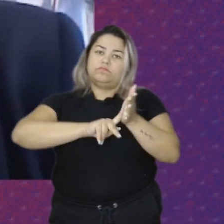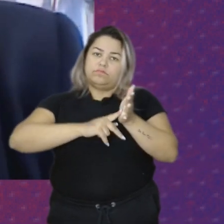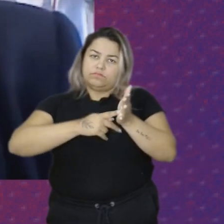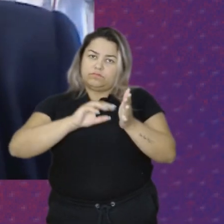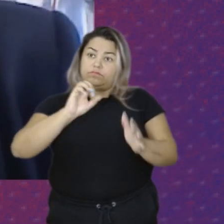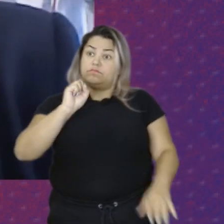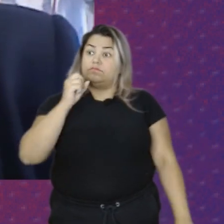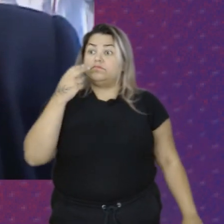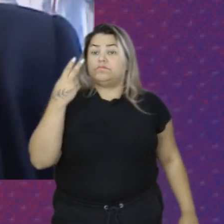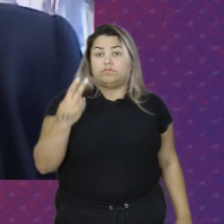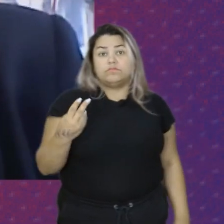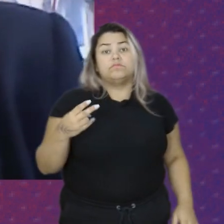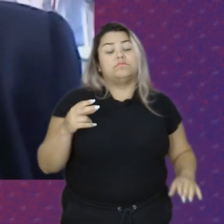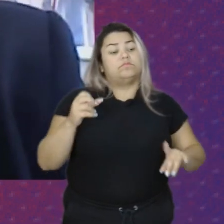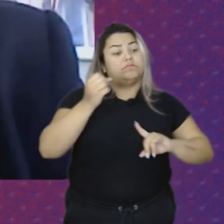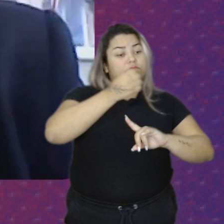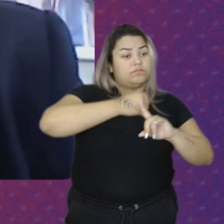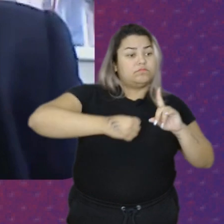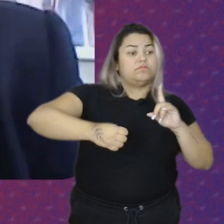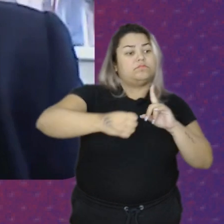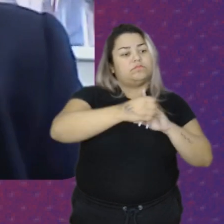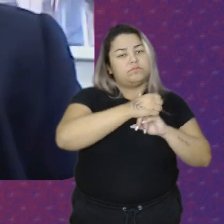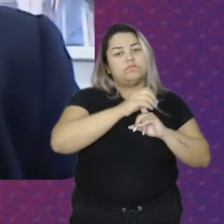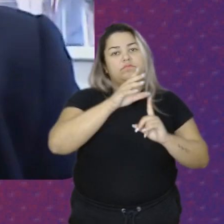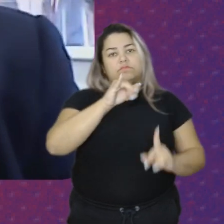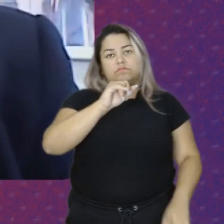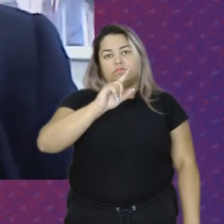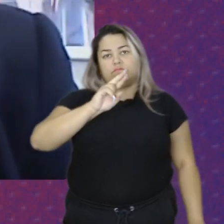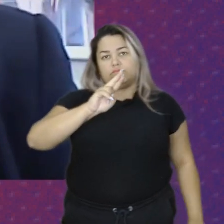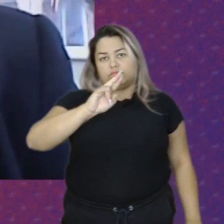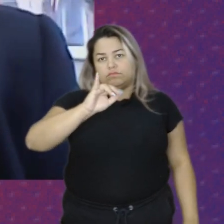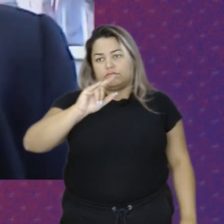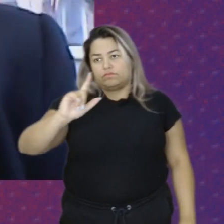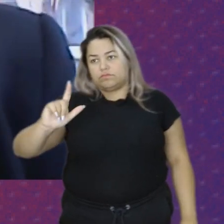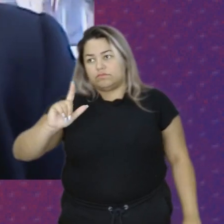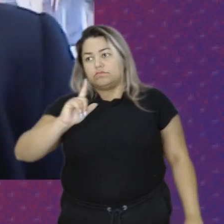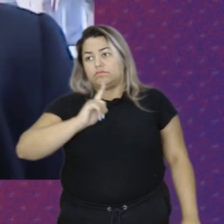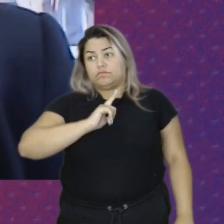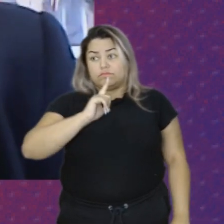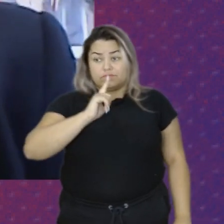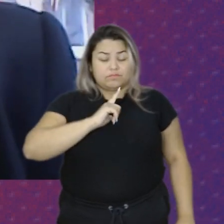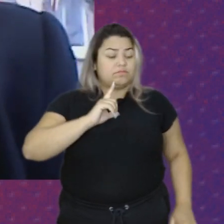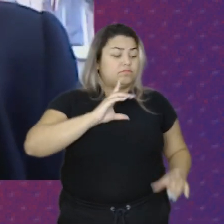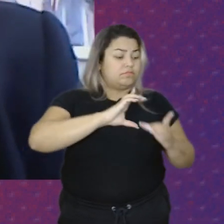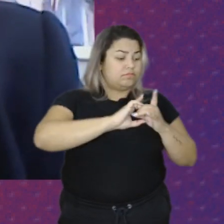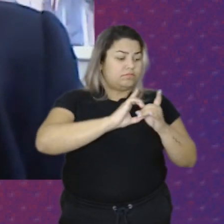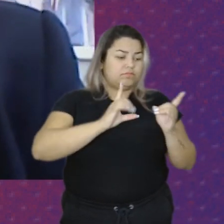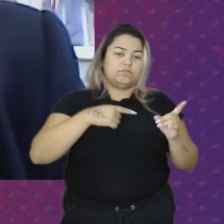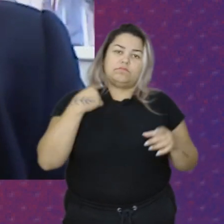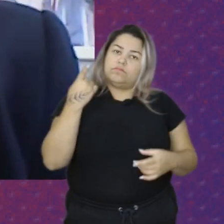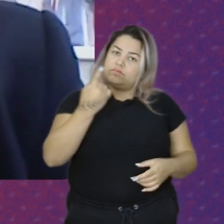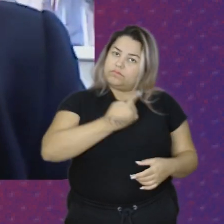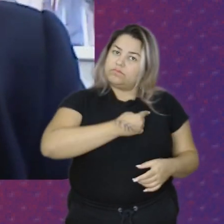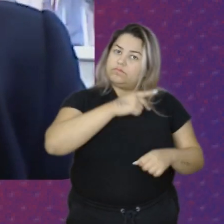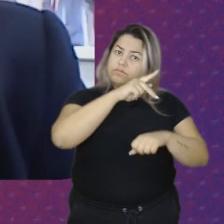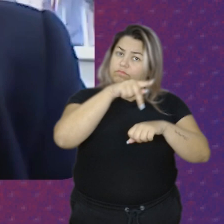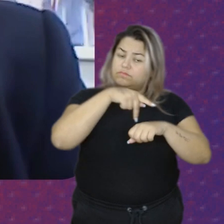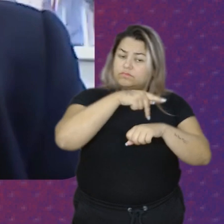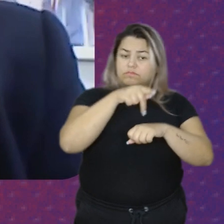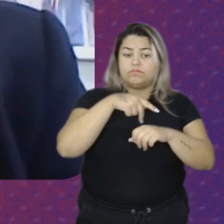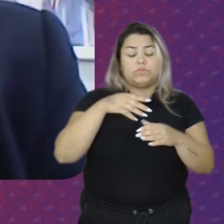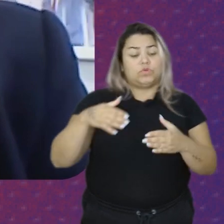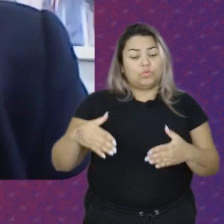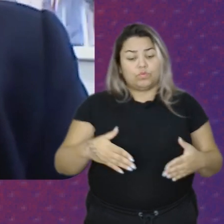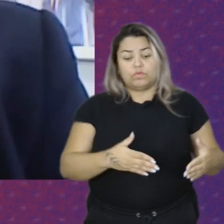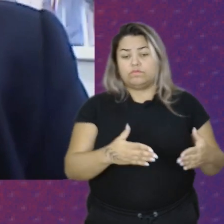parte social, de uma forma geral, a sociedade civil, buscar meios da democratização em nosso país. Então, o